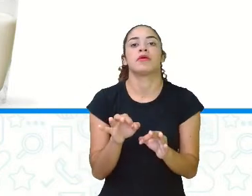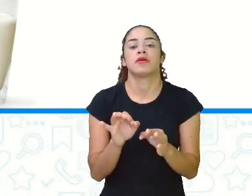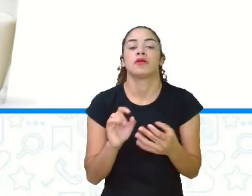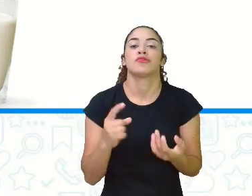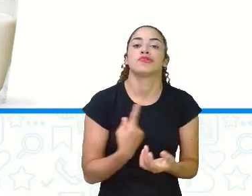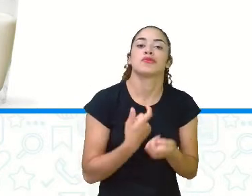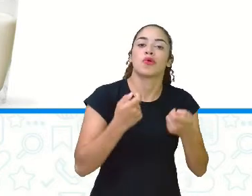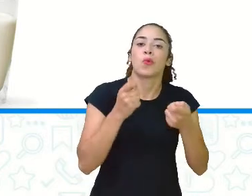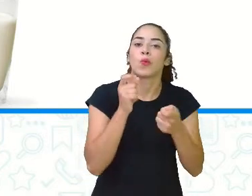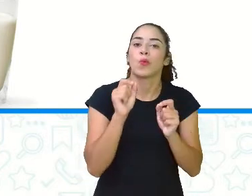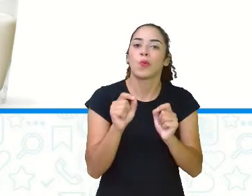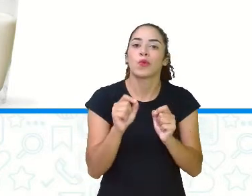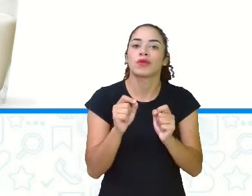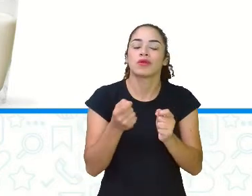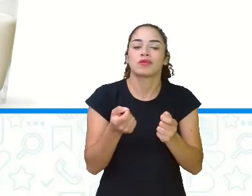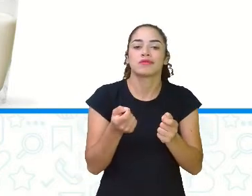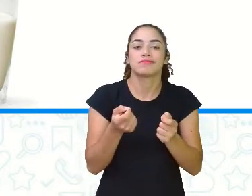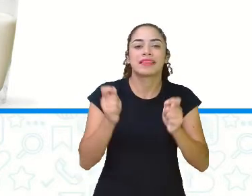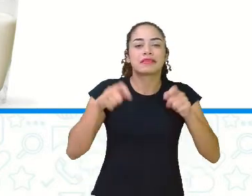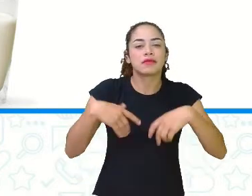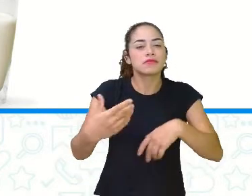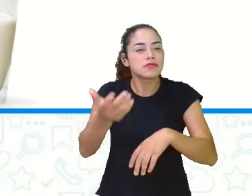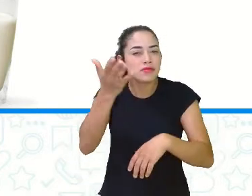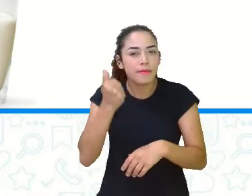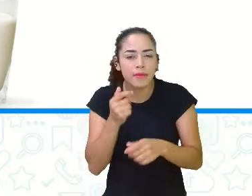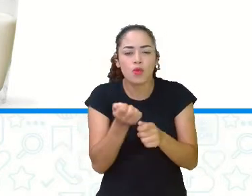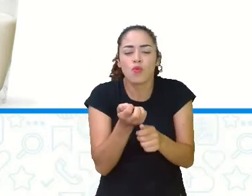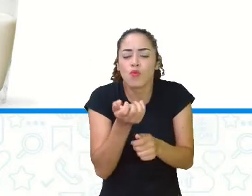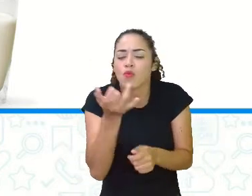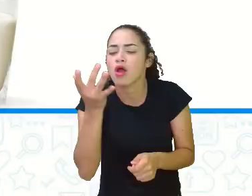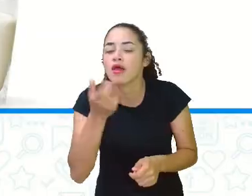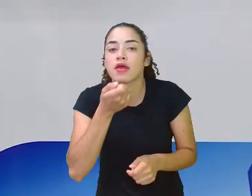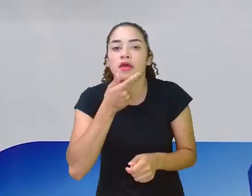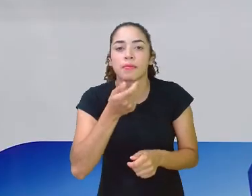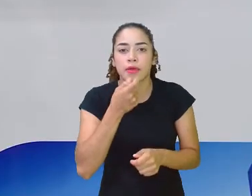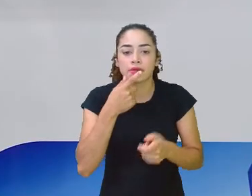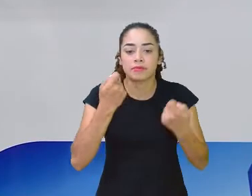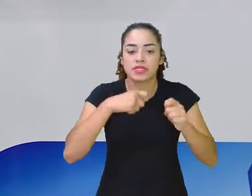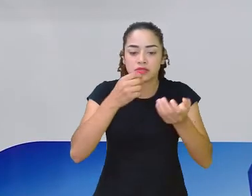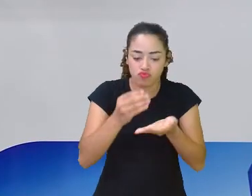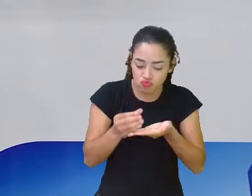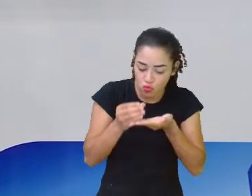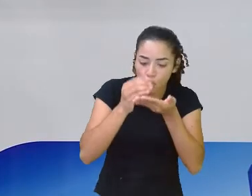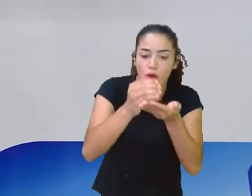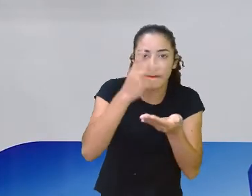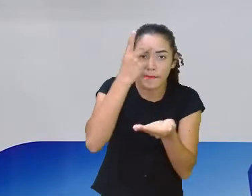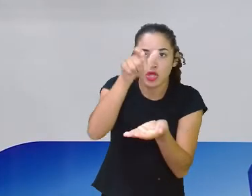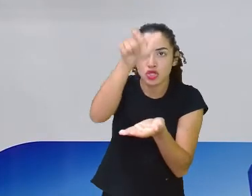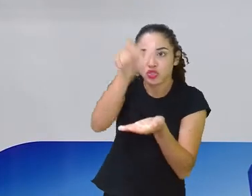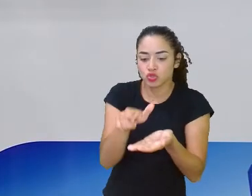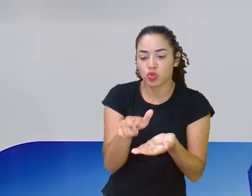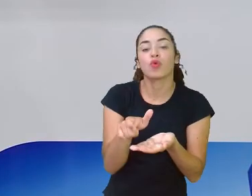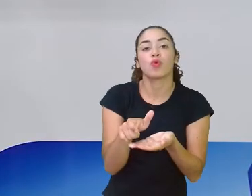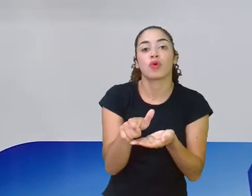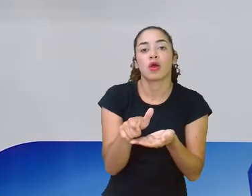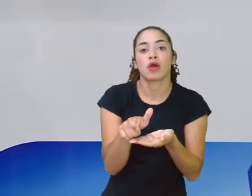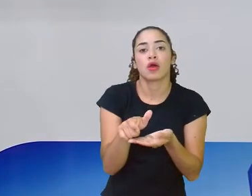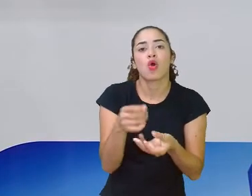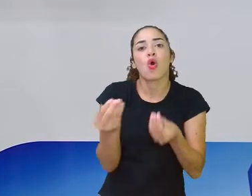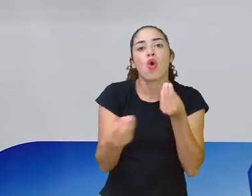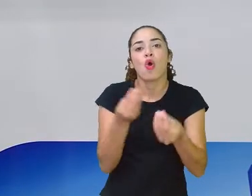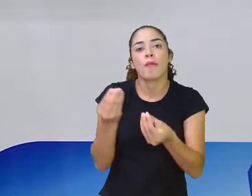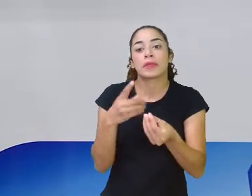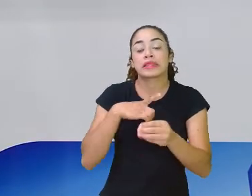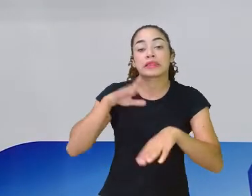para medir a quantidade de remédio que a gente precisa dar a uma pessoa, né, de acordo com o